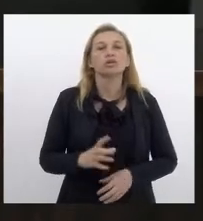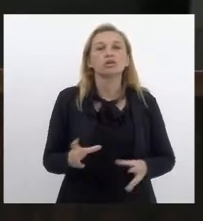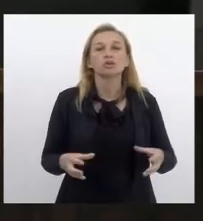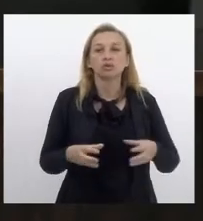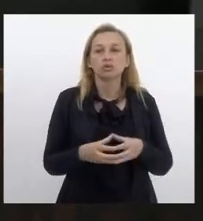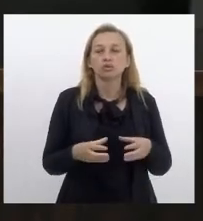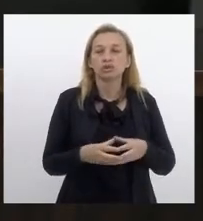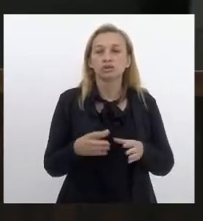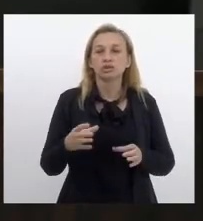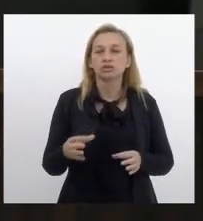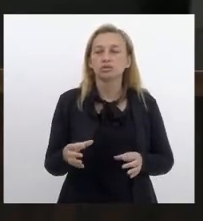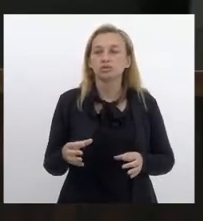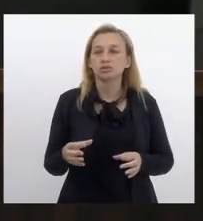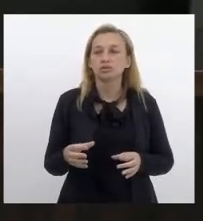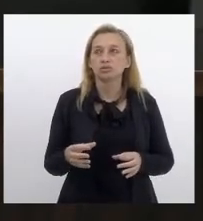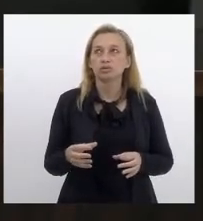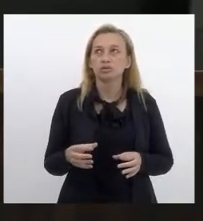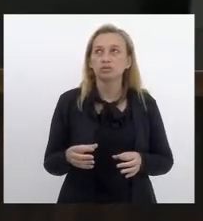de